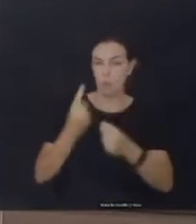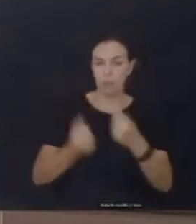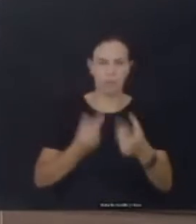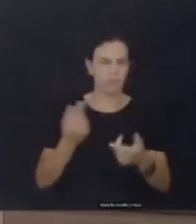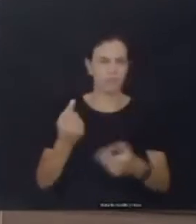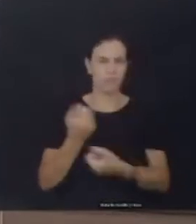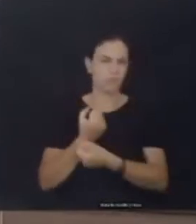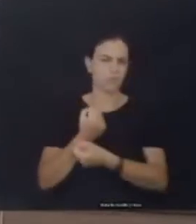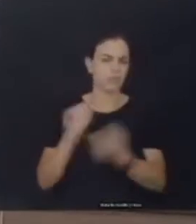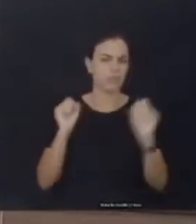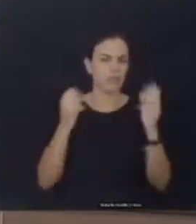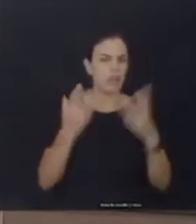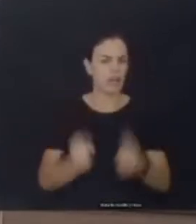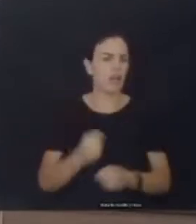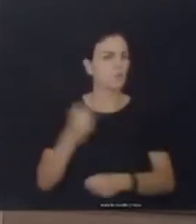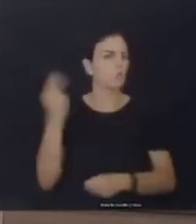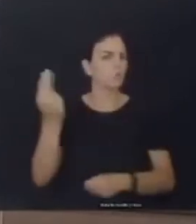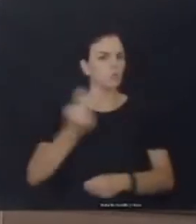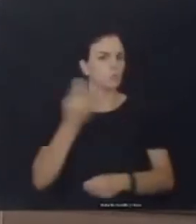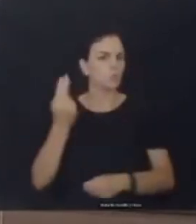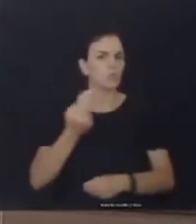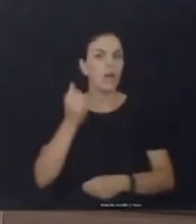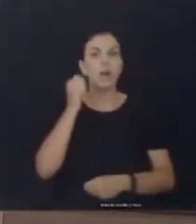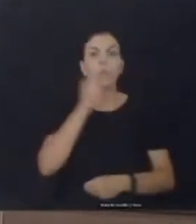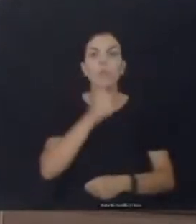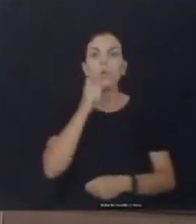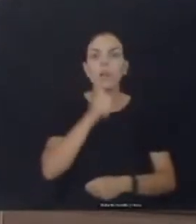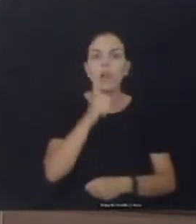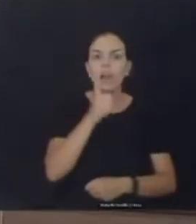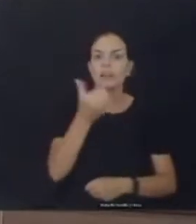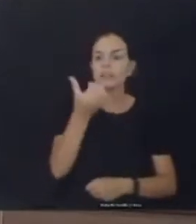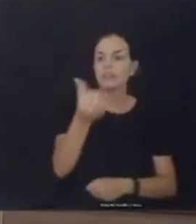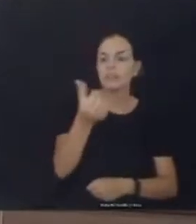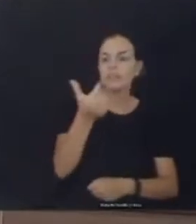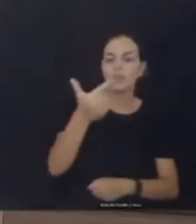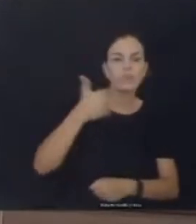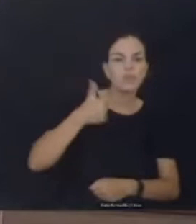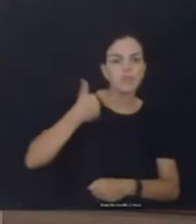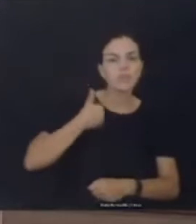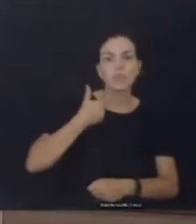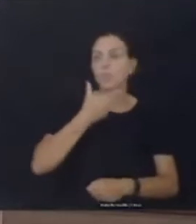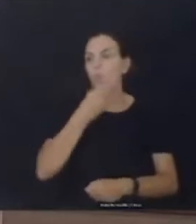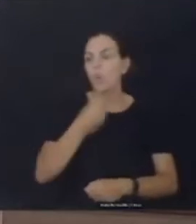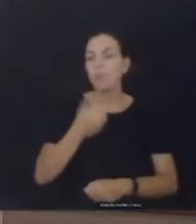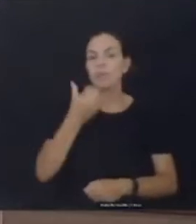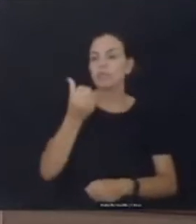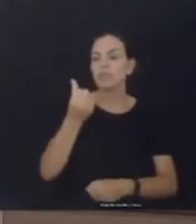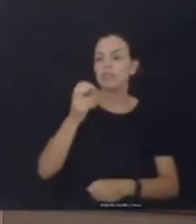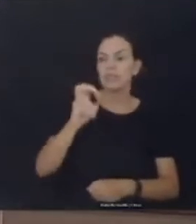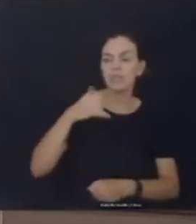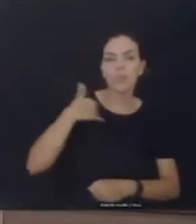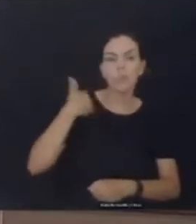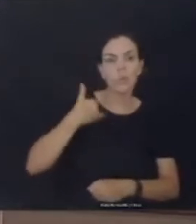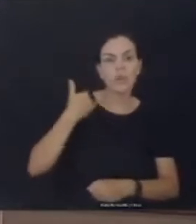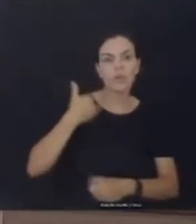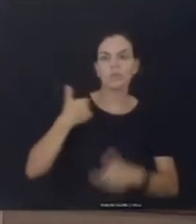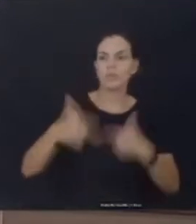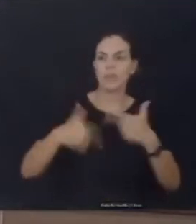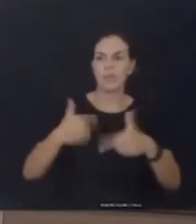nós seguremos uma mulher de 62 anos e um homem de 65 anos para trabalhar como guarda municipal.